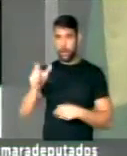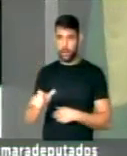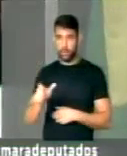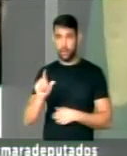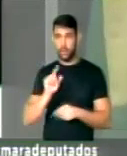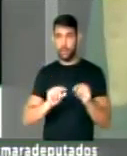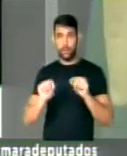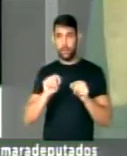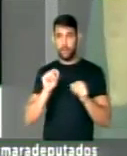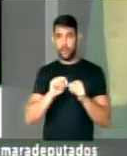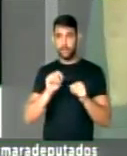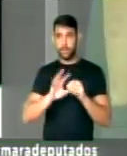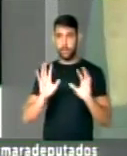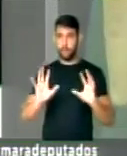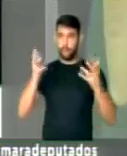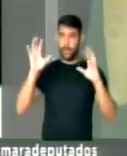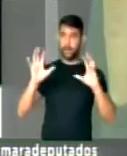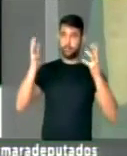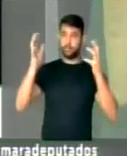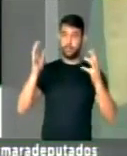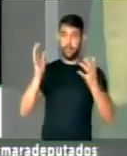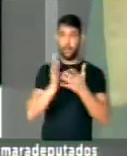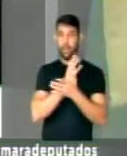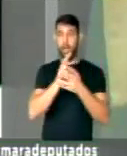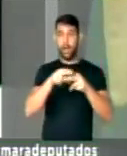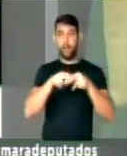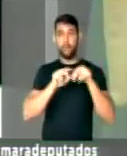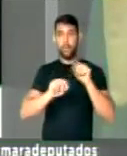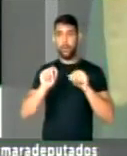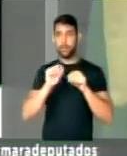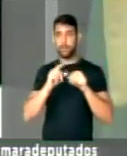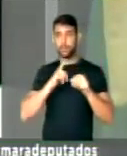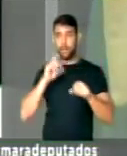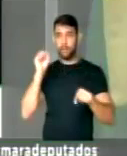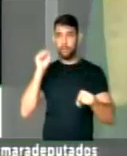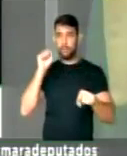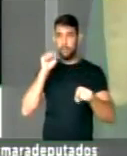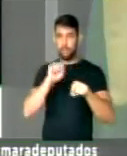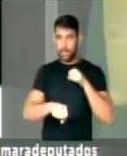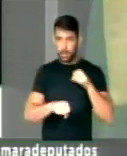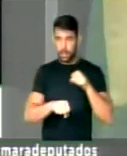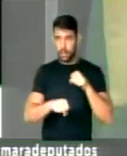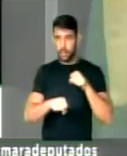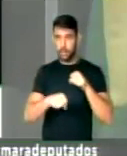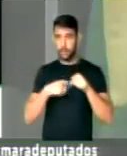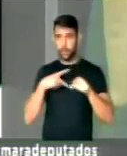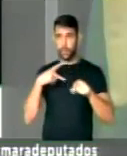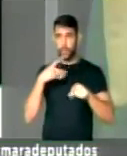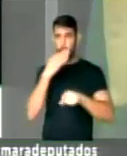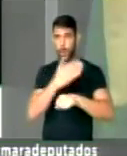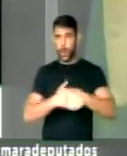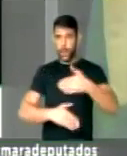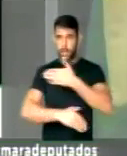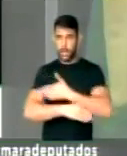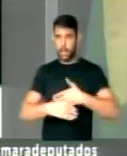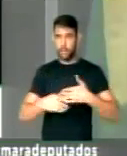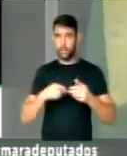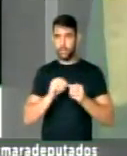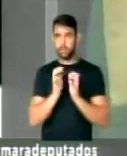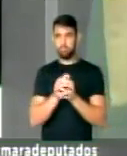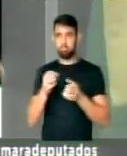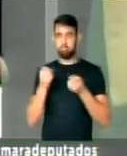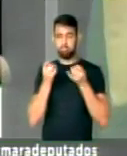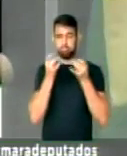e fazendo festa após ter matado, cortado e jogado